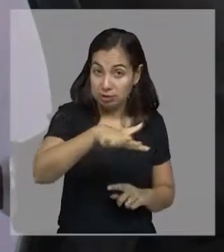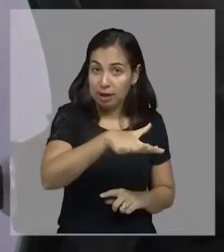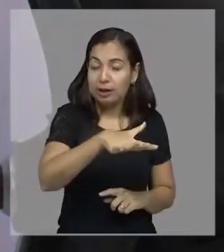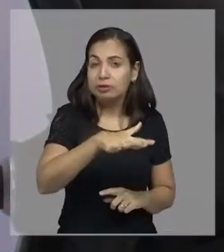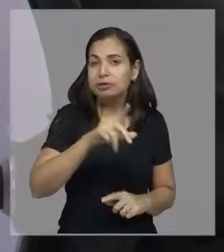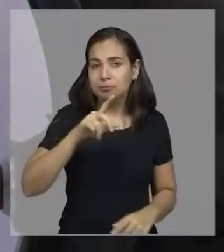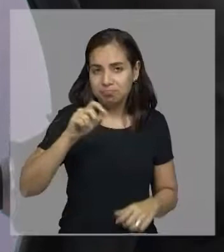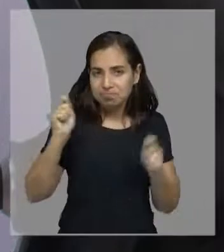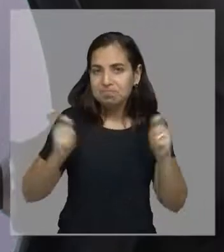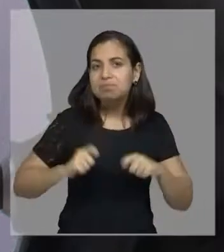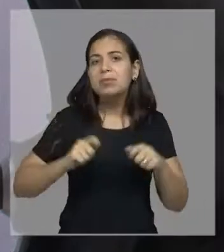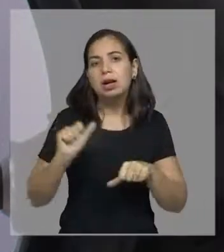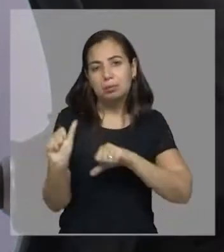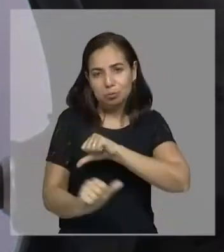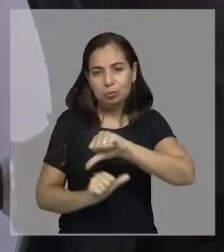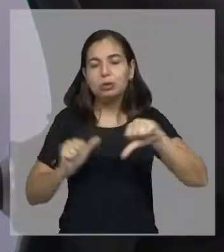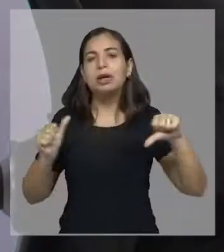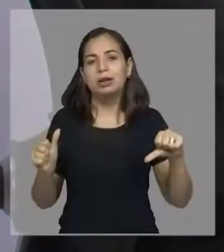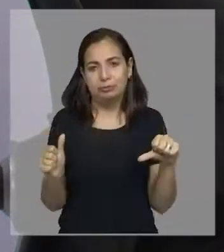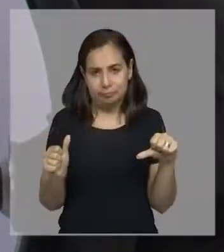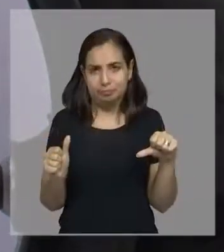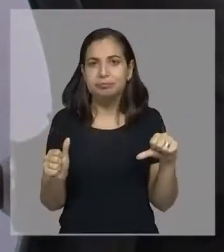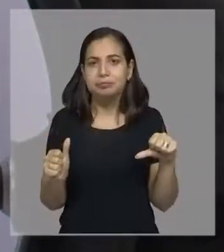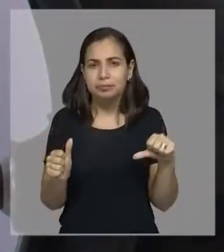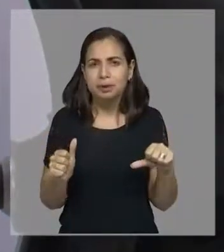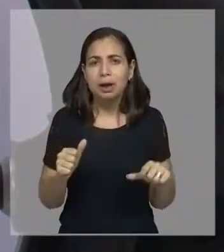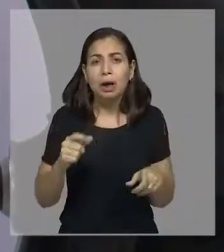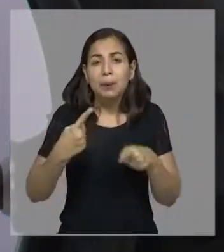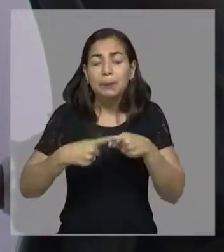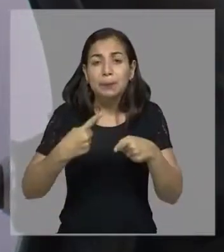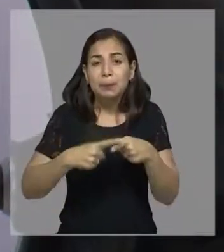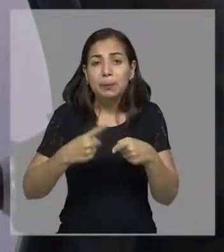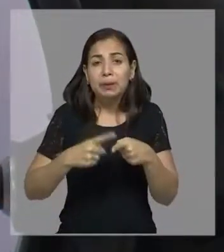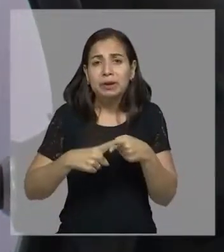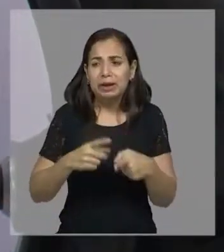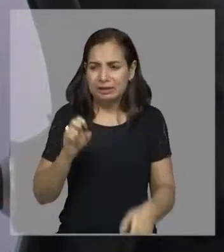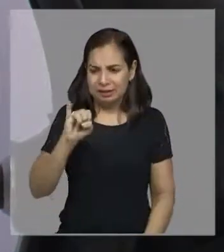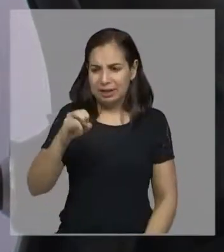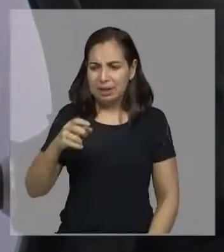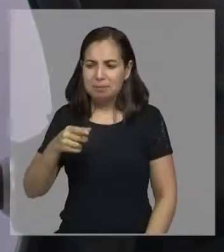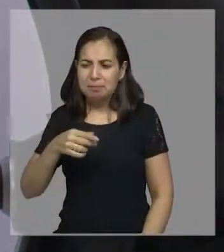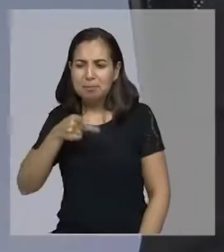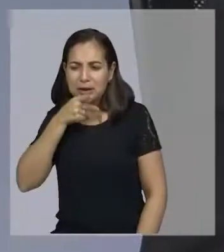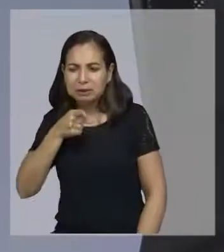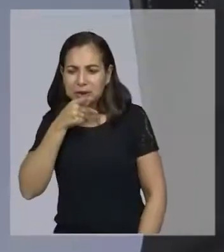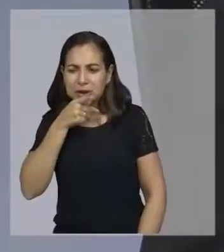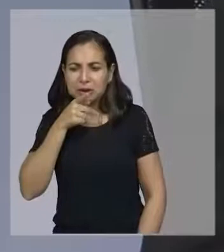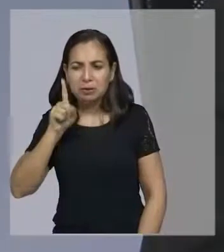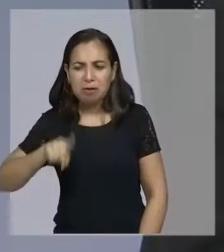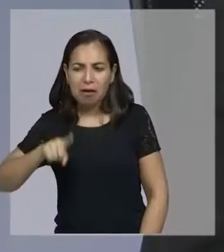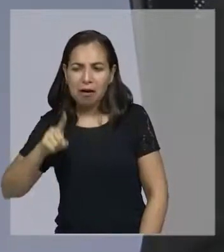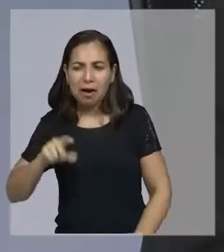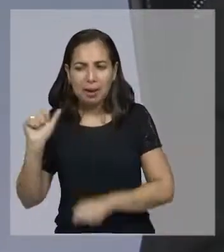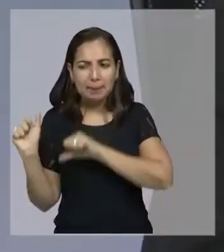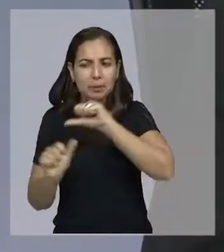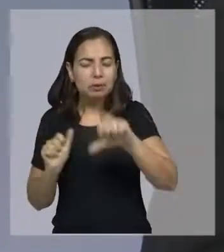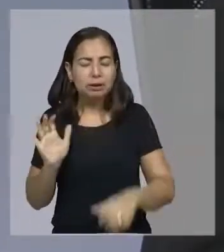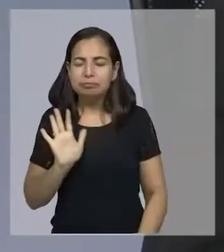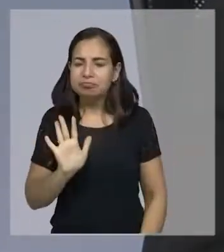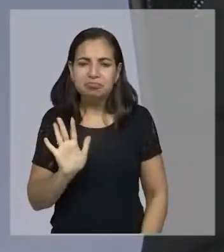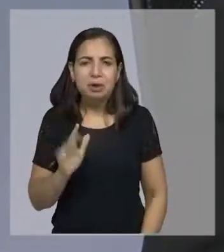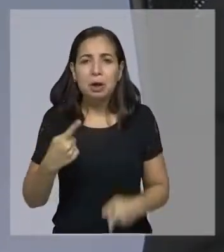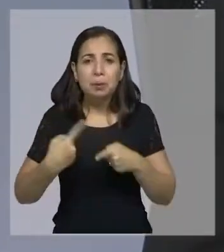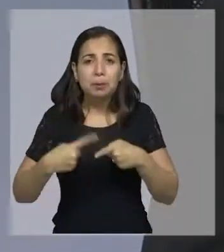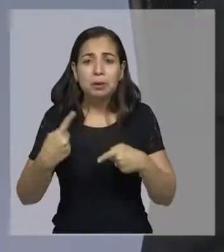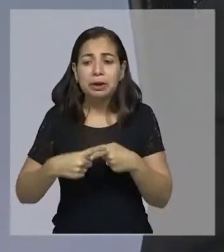fazer. Não vai porque cada um representa interesses nem sempre legítimos. Tá? Nem